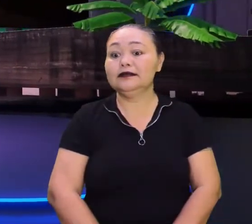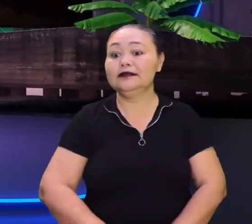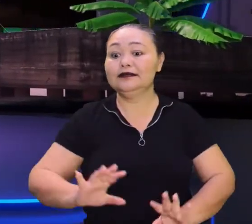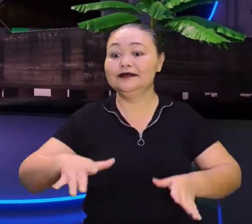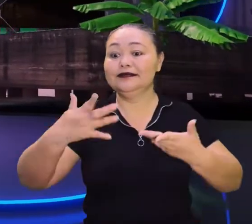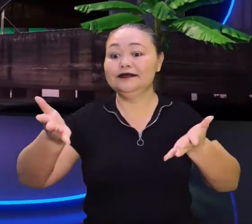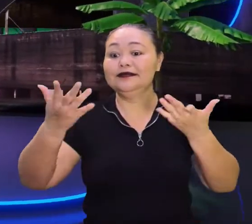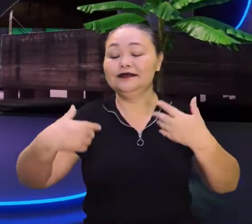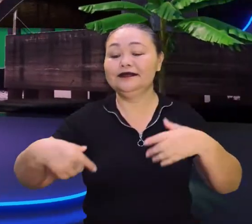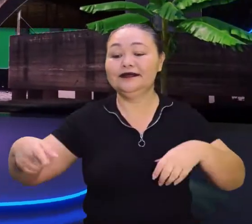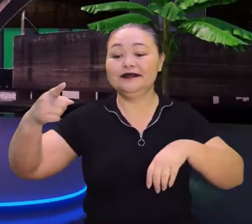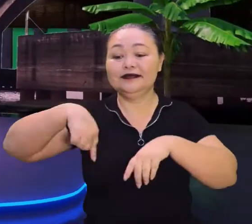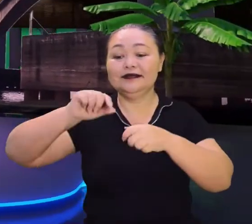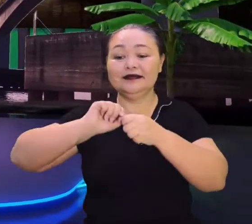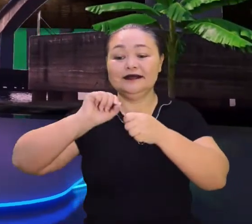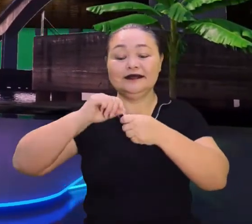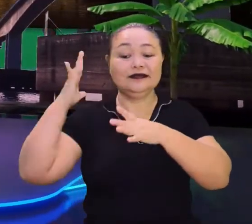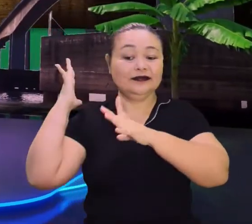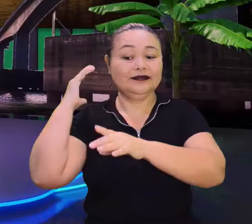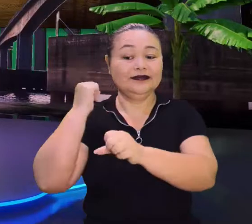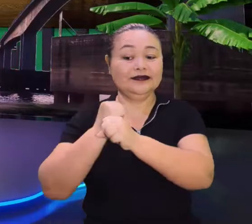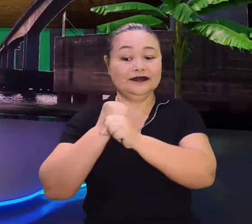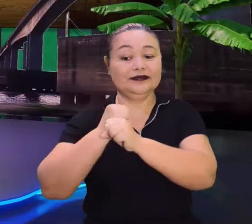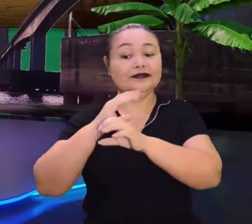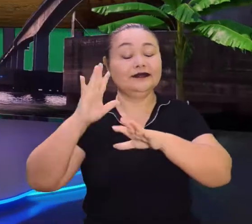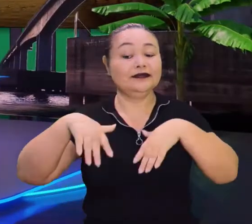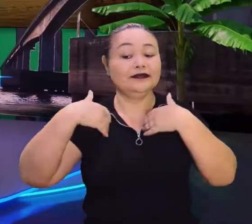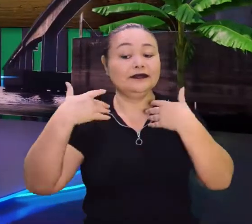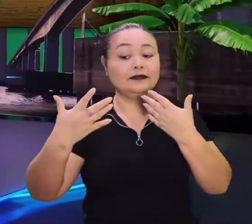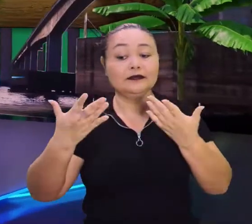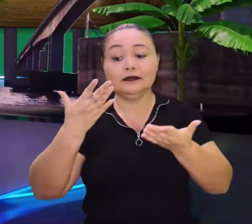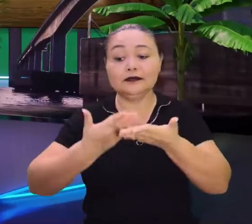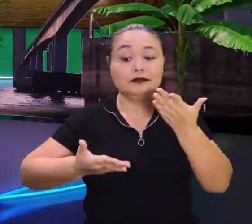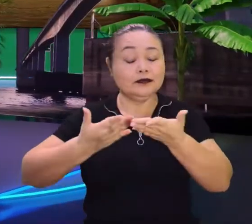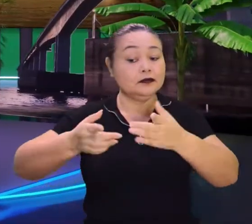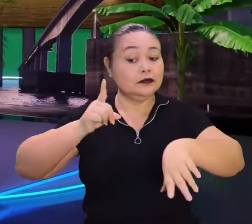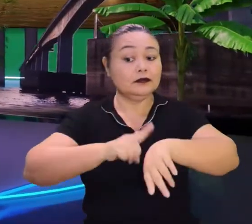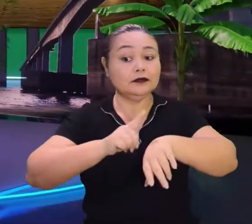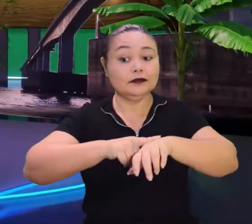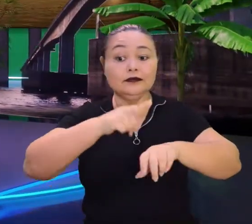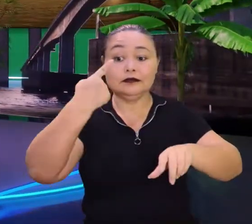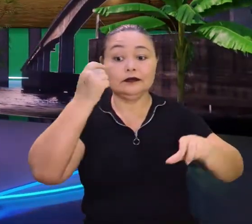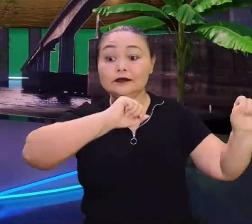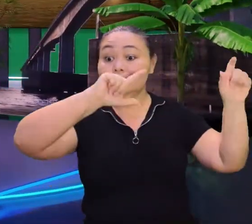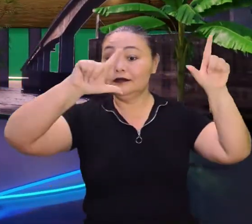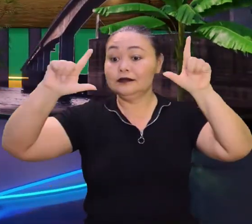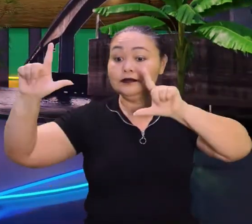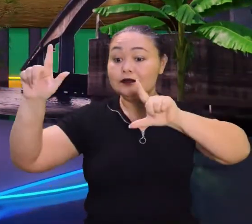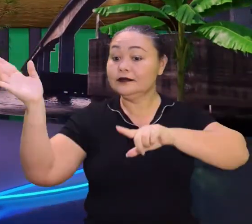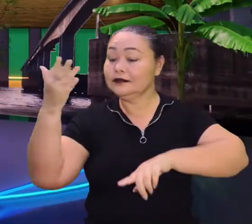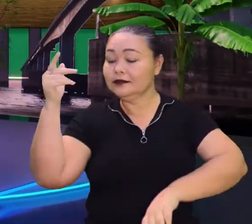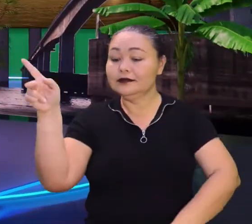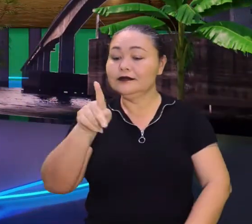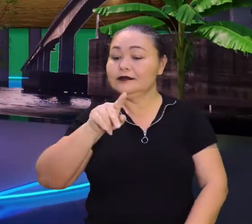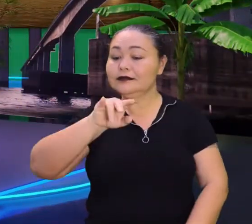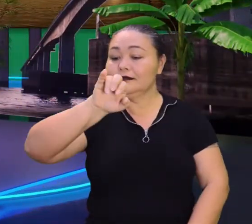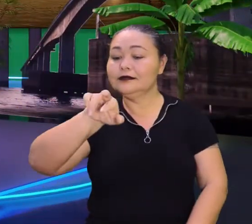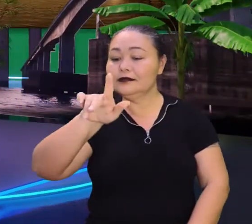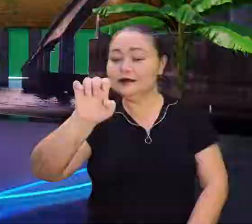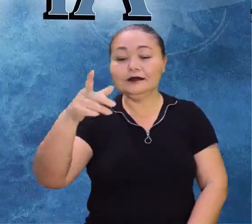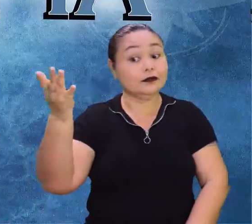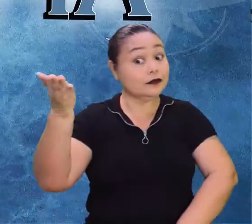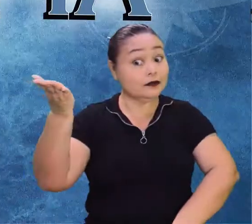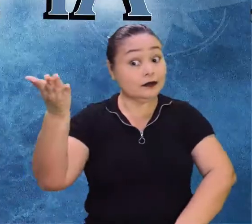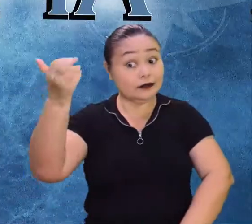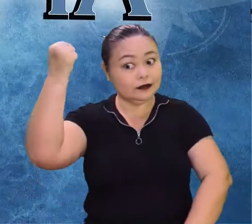E aí, galera, voltamos para fazer nossa aula de revisão. Então, sem perca de tempo, fica de olho aí na tela. Vamos lá, né, professor Jorge? É isso aí.